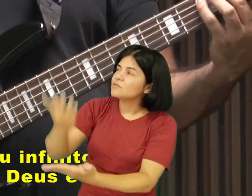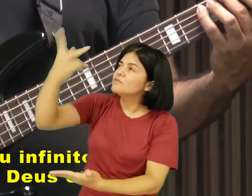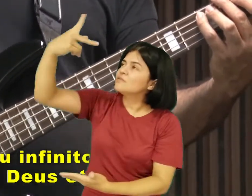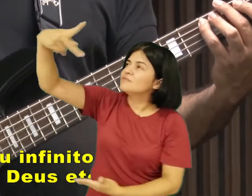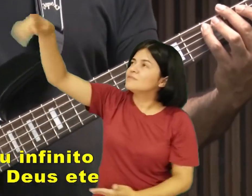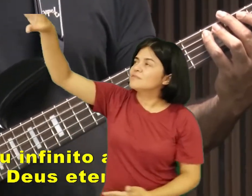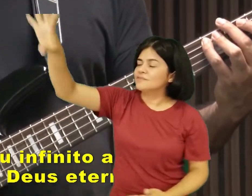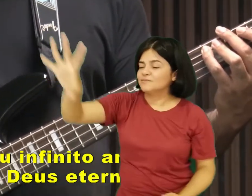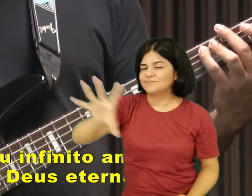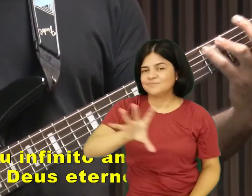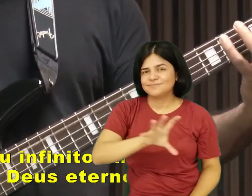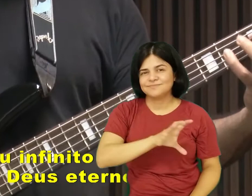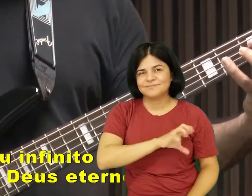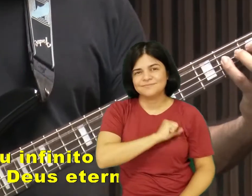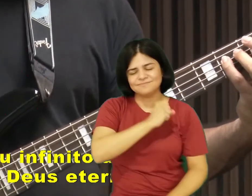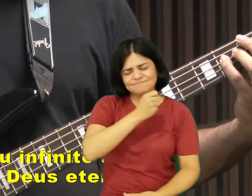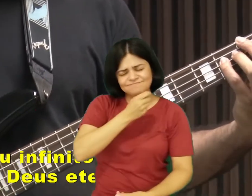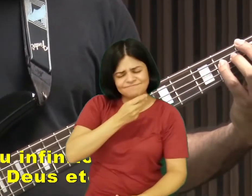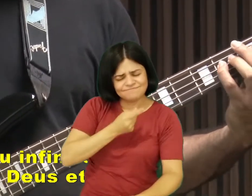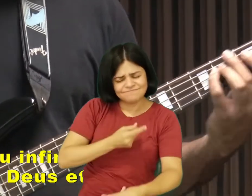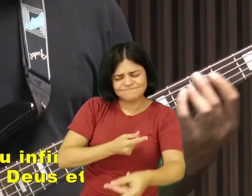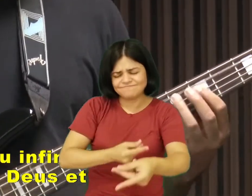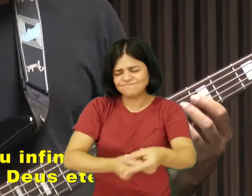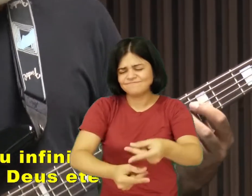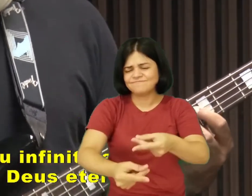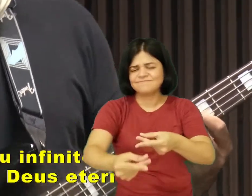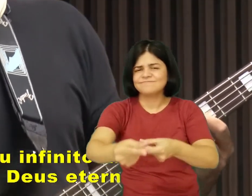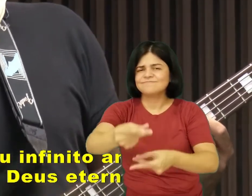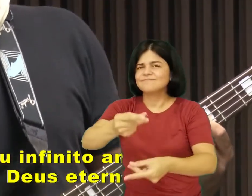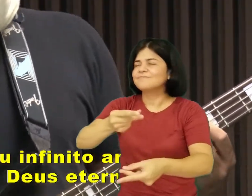teu infinito amor,